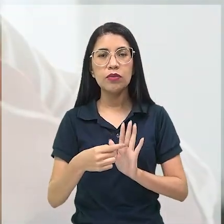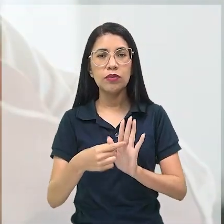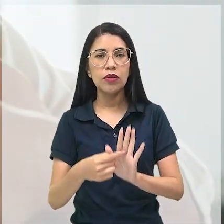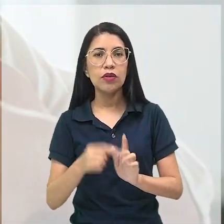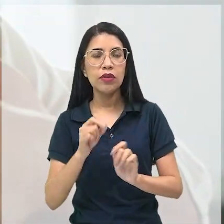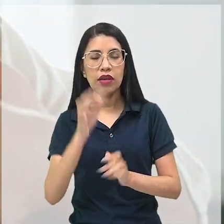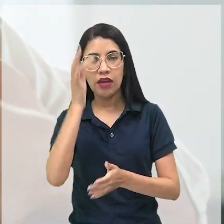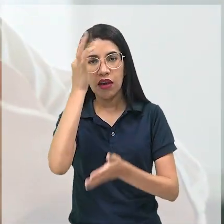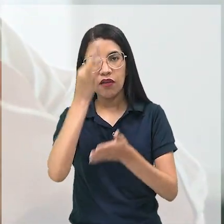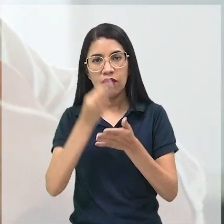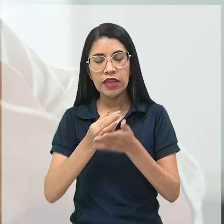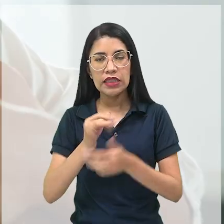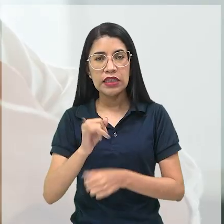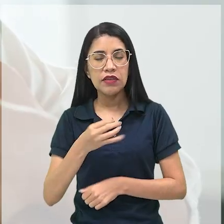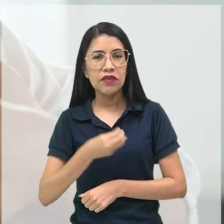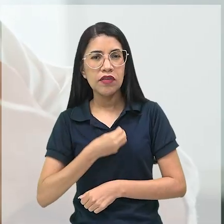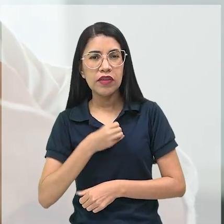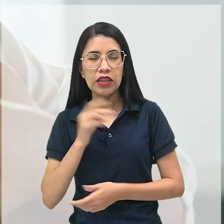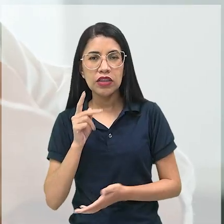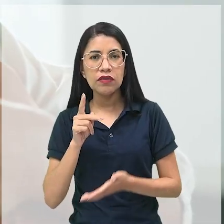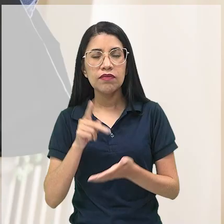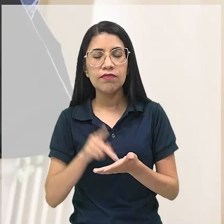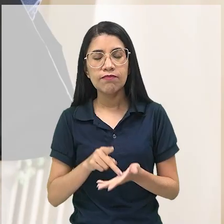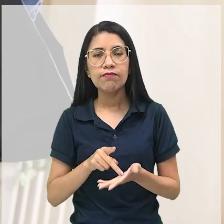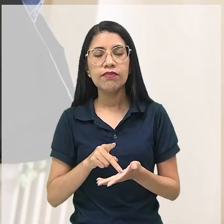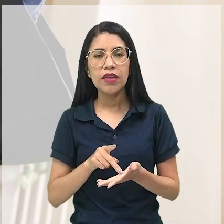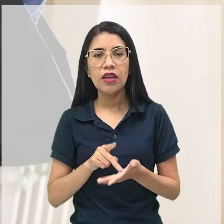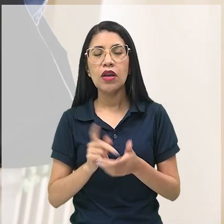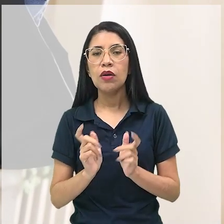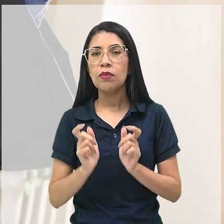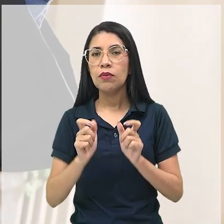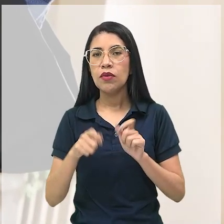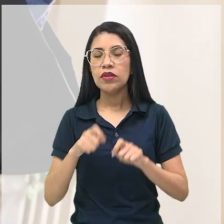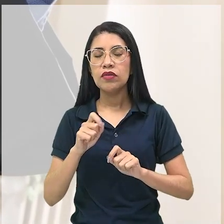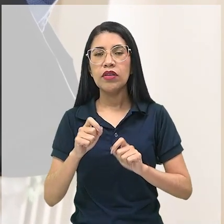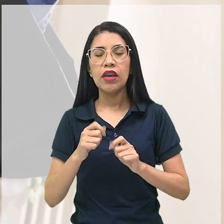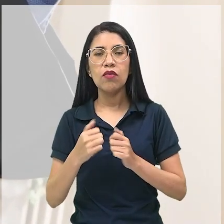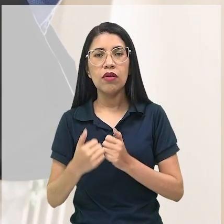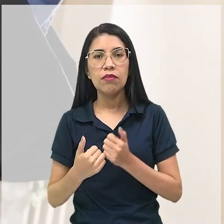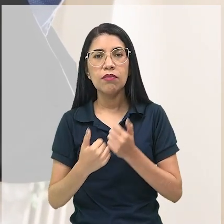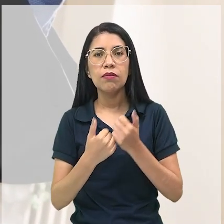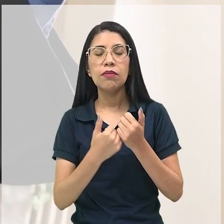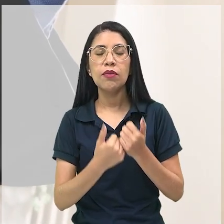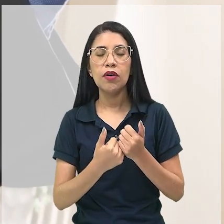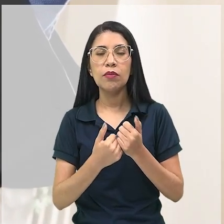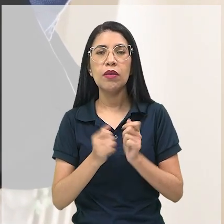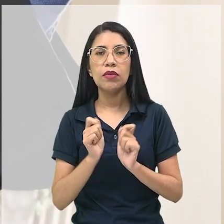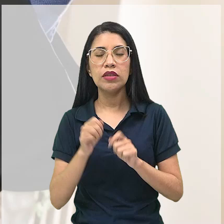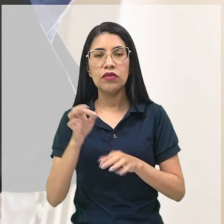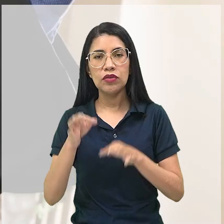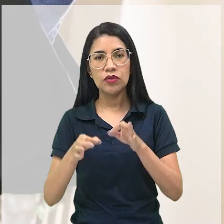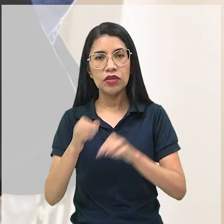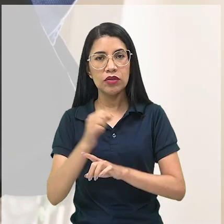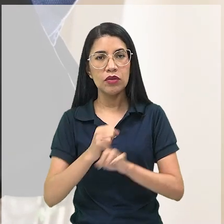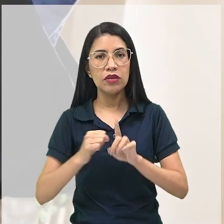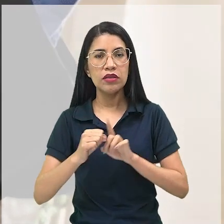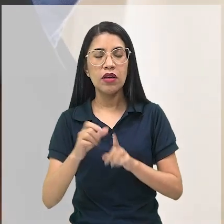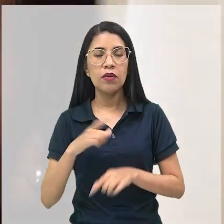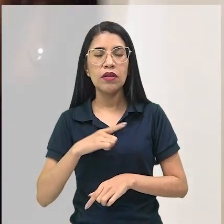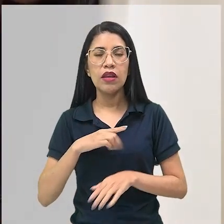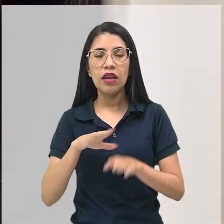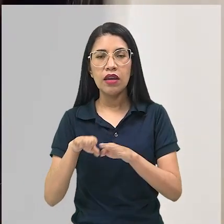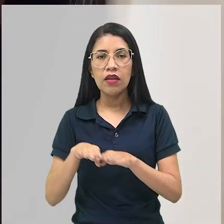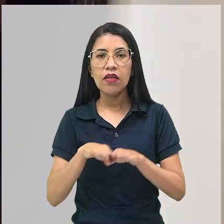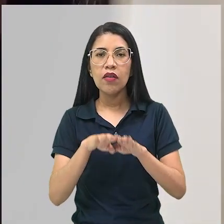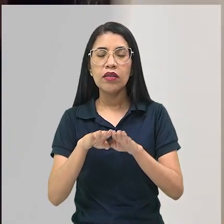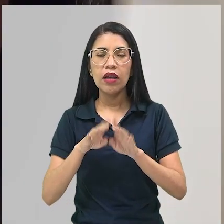fé, quando vivida em seu verdadeiro espírito, pode ser uma força poderosa para a justiça social, a igualdade e